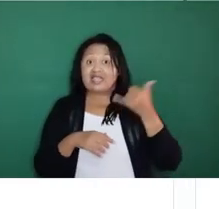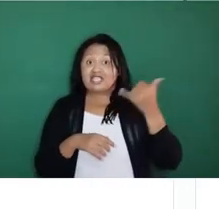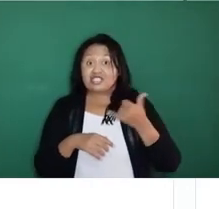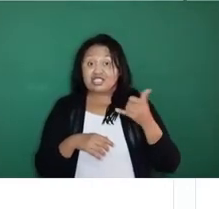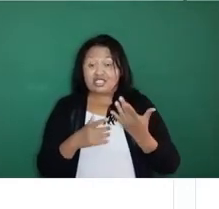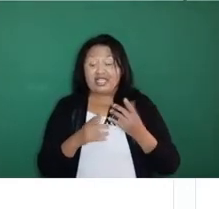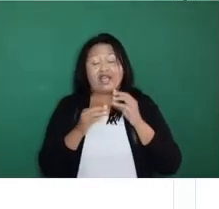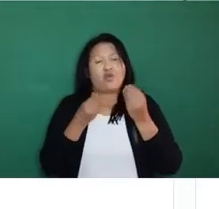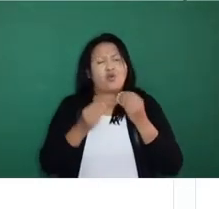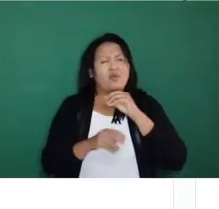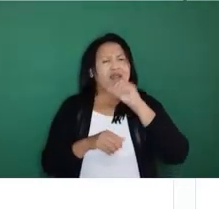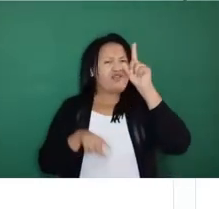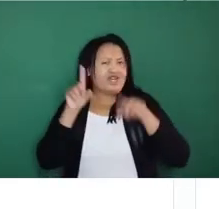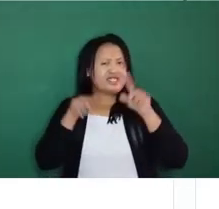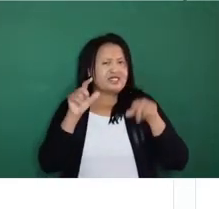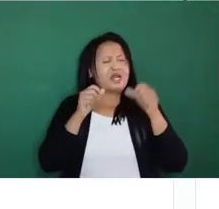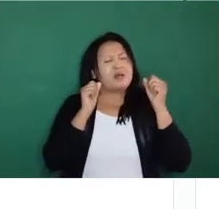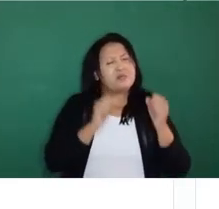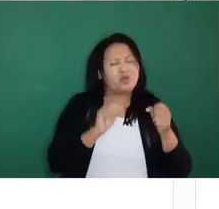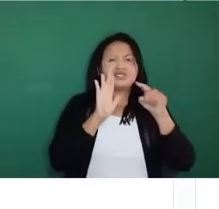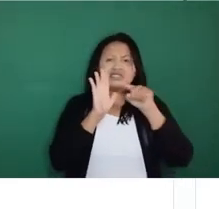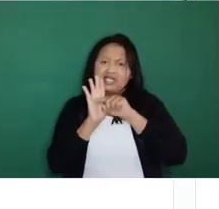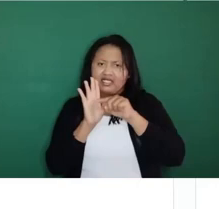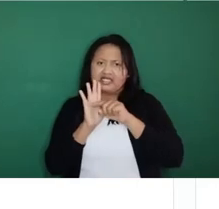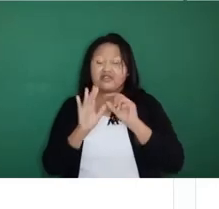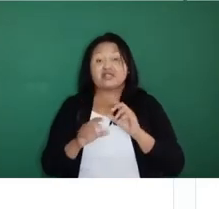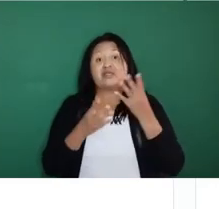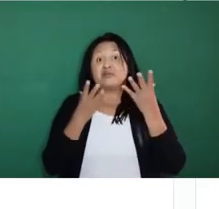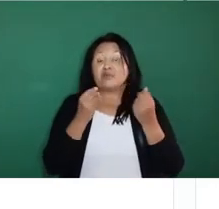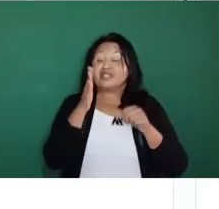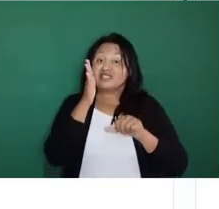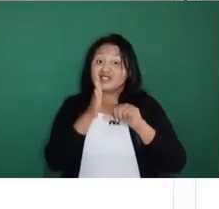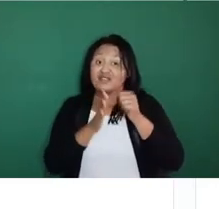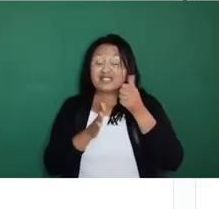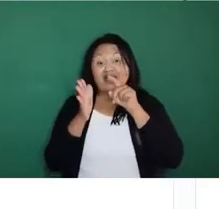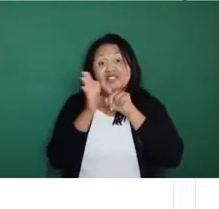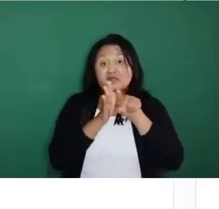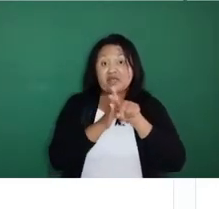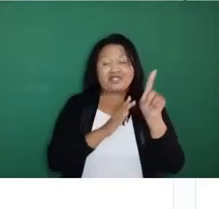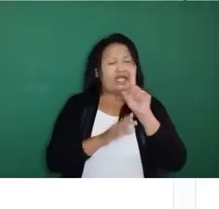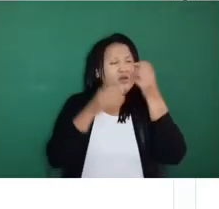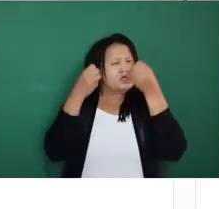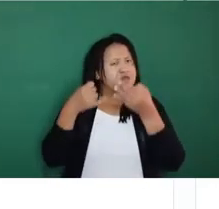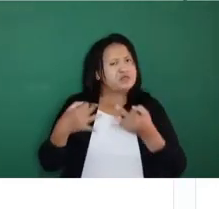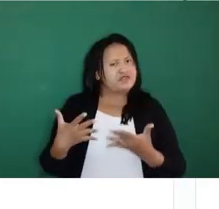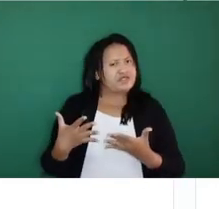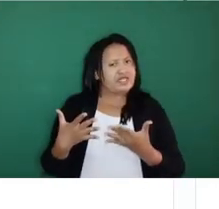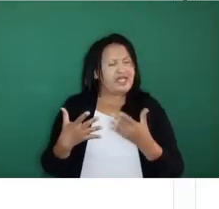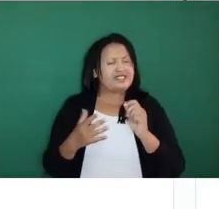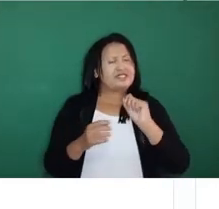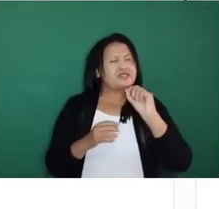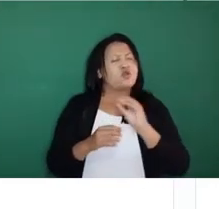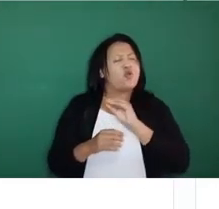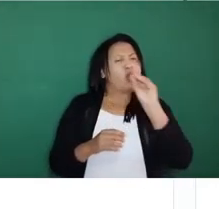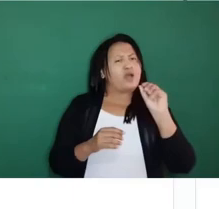ela é uma variação ela pode sim variar negativamente e muitas vezes as questões não especificam não vão colocar um sinal de menos lá